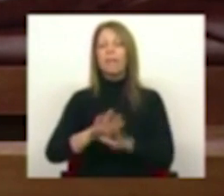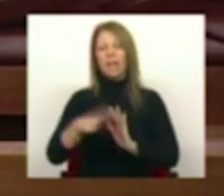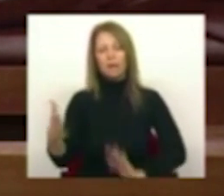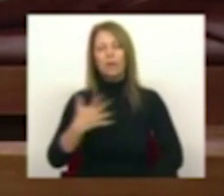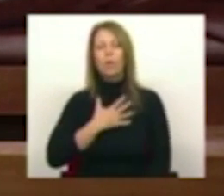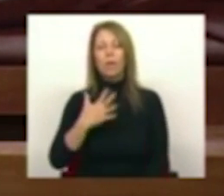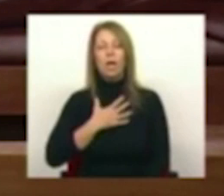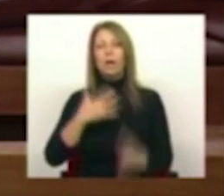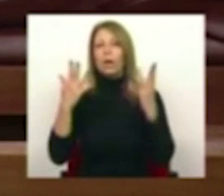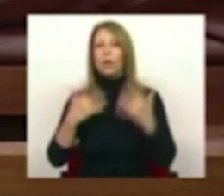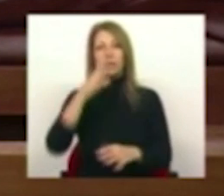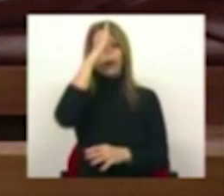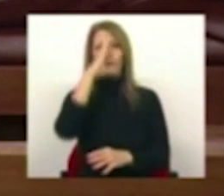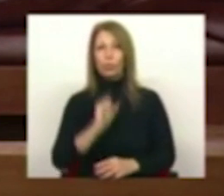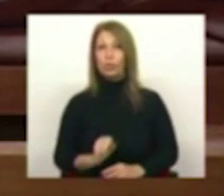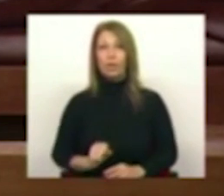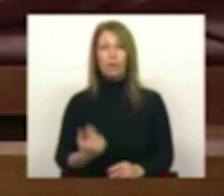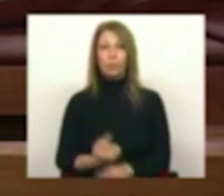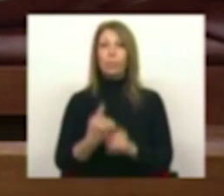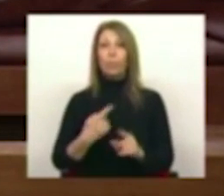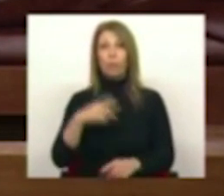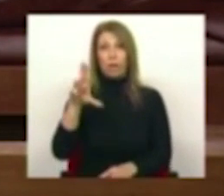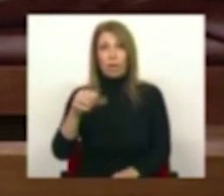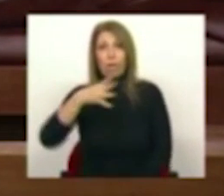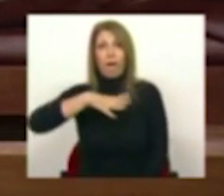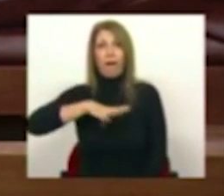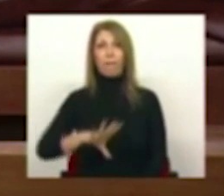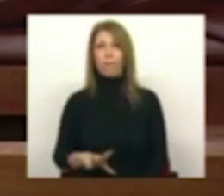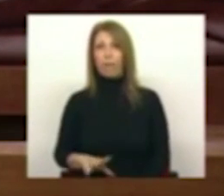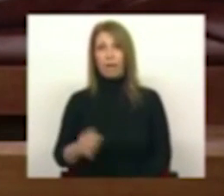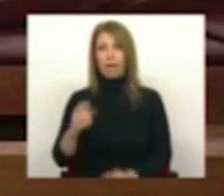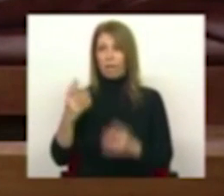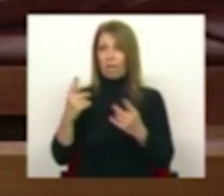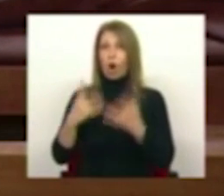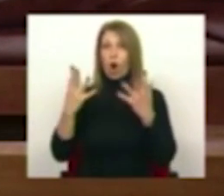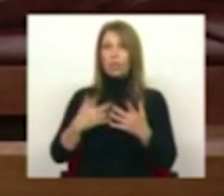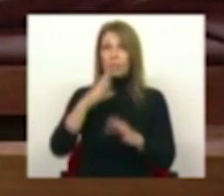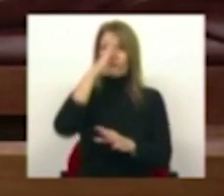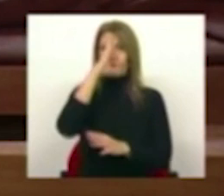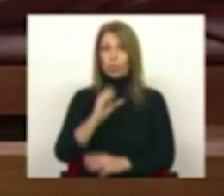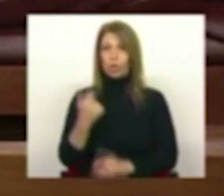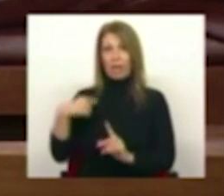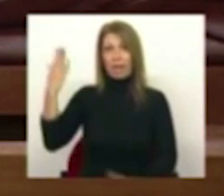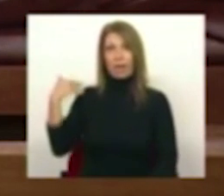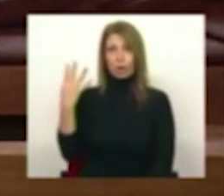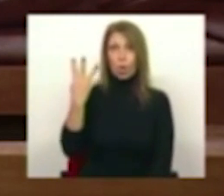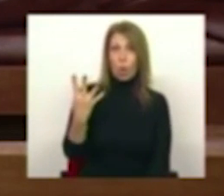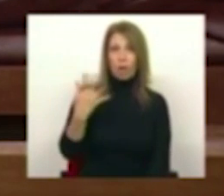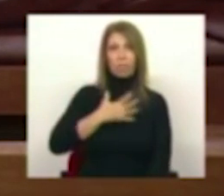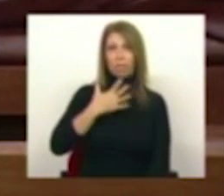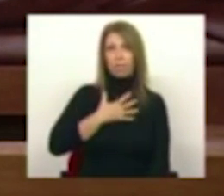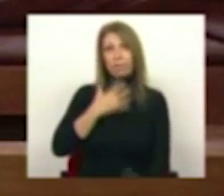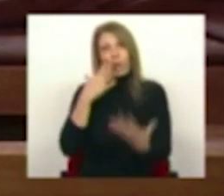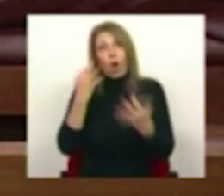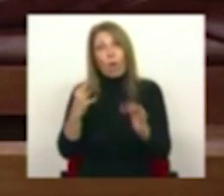Estado. Porque nunca quis nenhum dos 4 Orçamentos de Estado anteriores. E é natural que também não queira este.